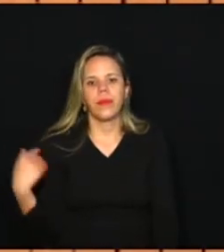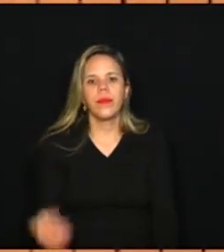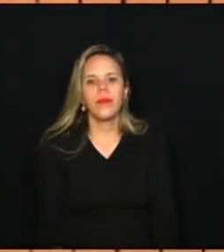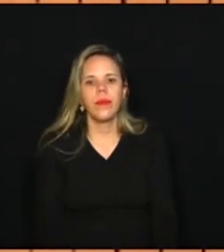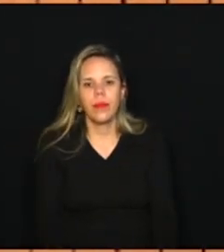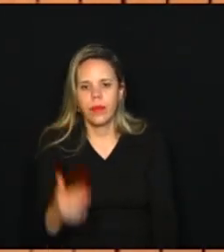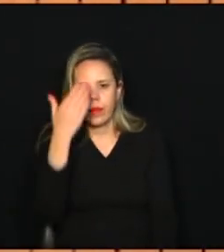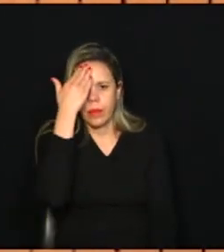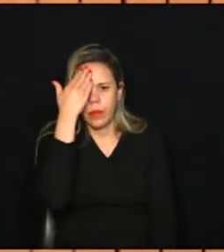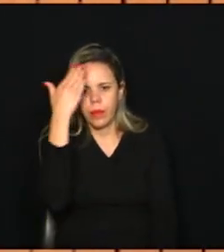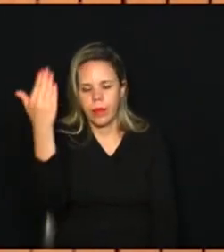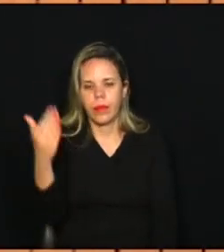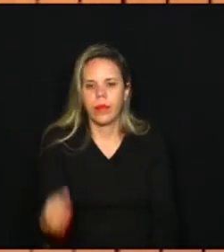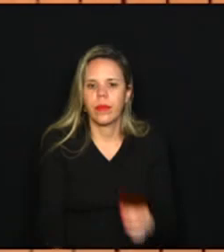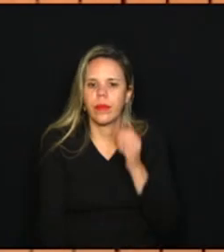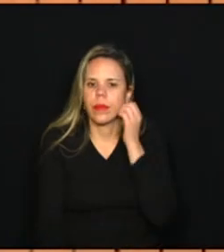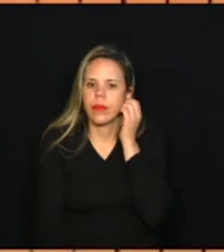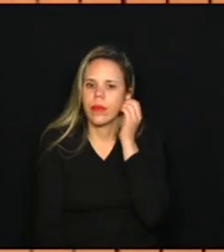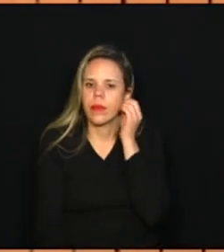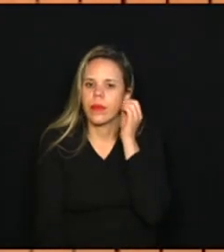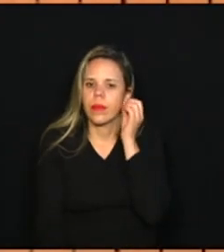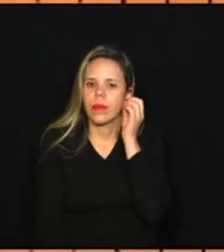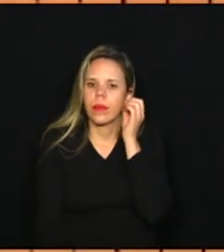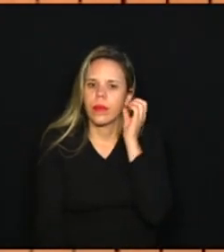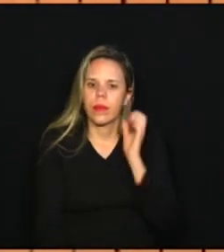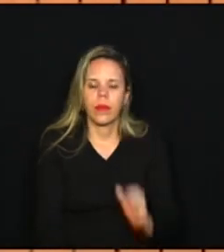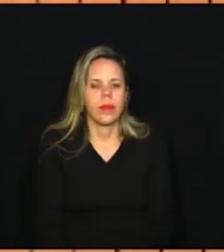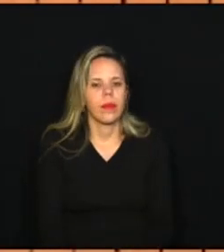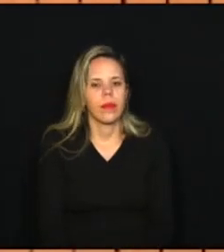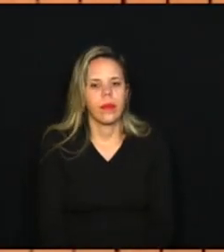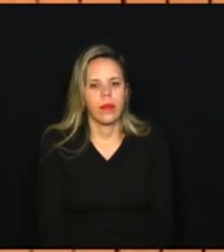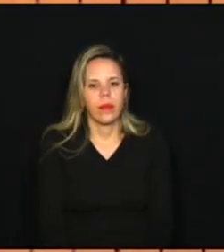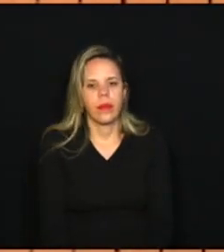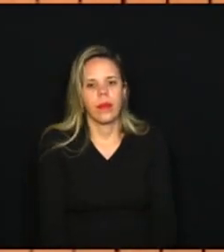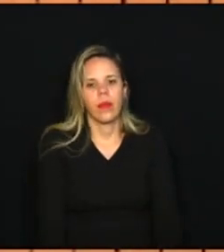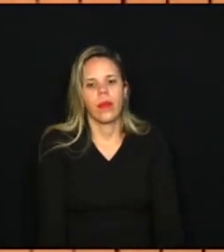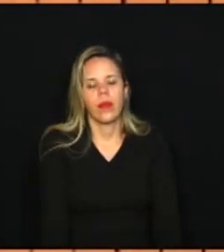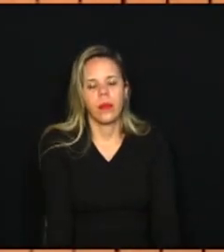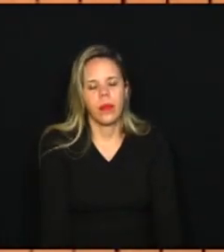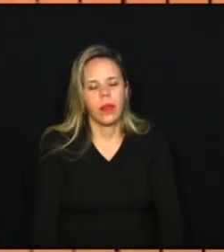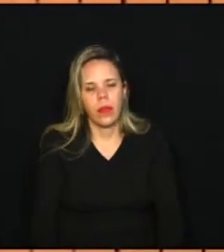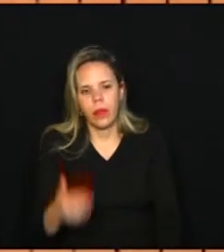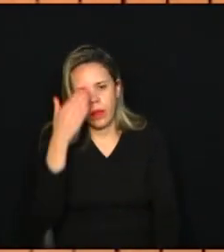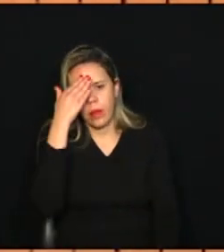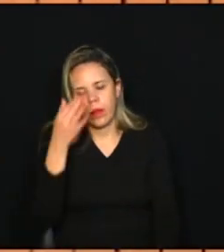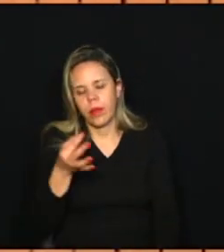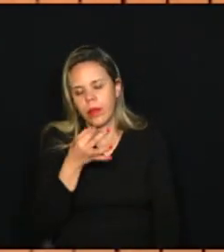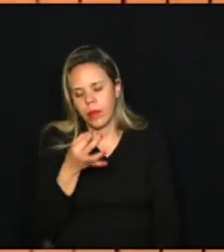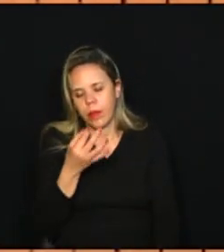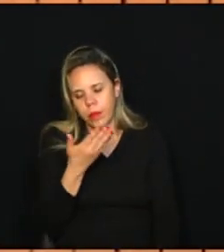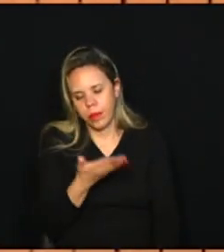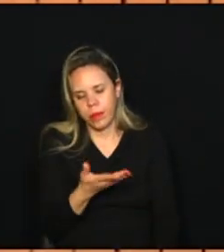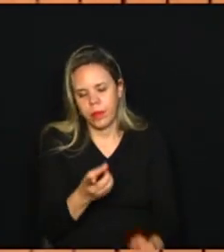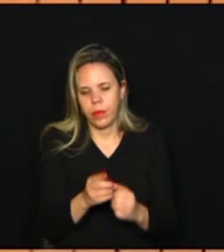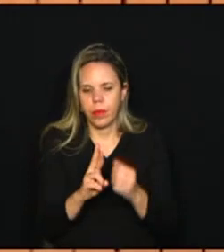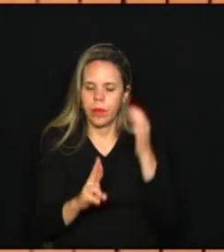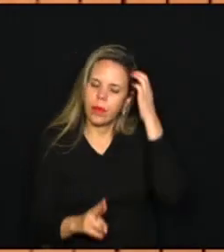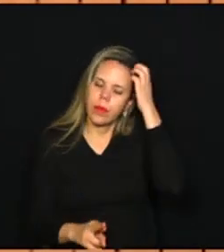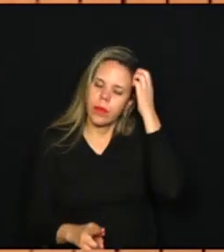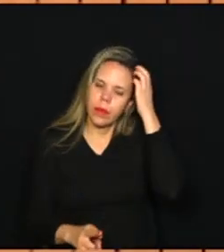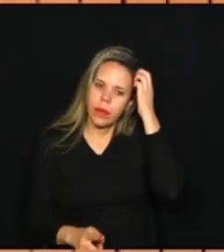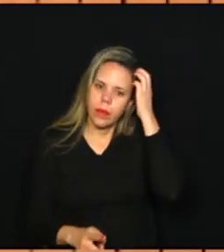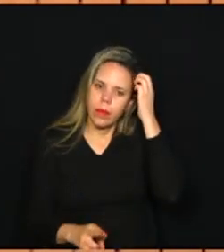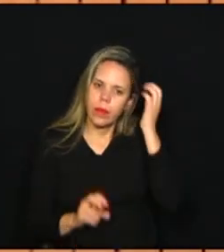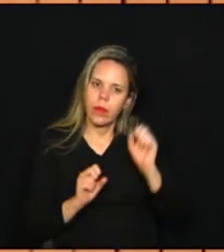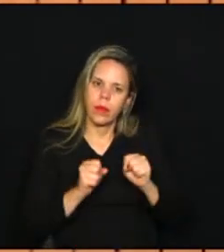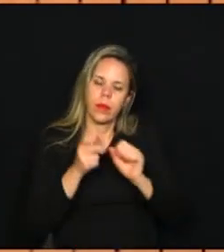Muito obrigado, doutora Juliana Salles, pelas suas colocações, pela defesa aí